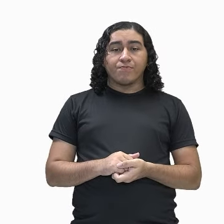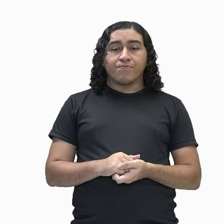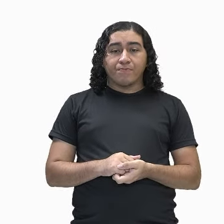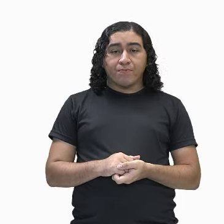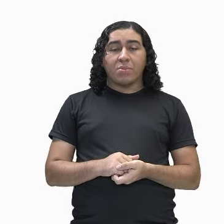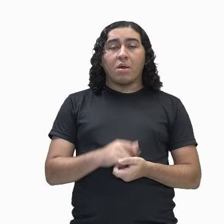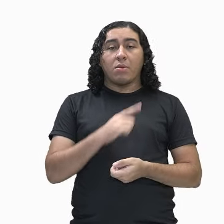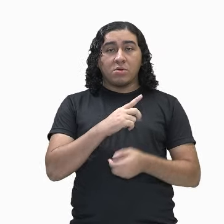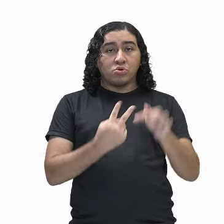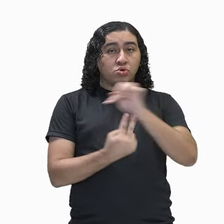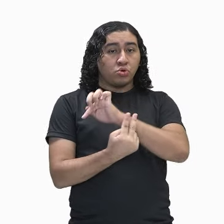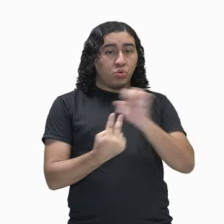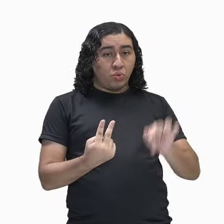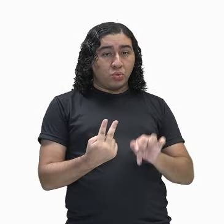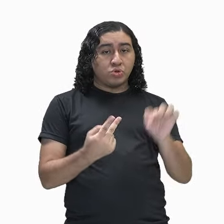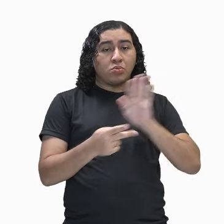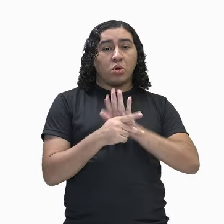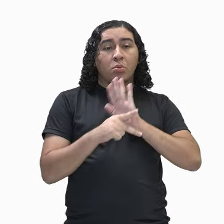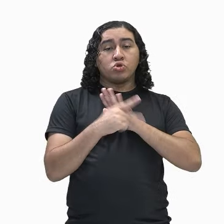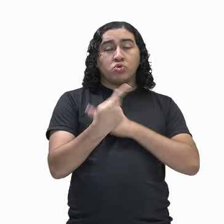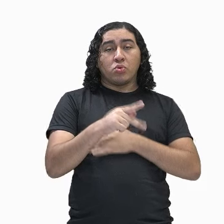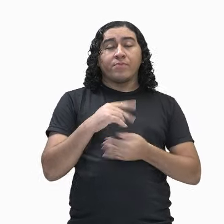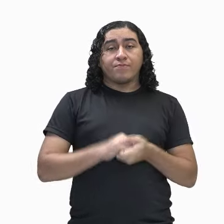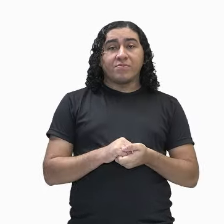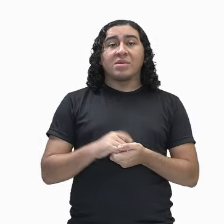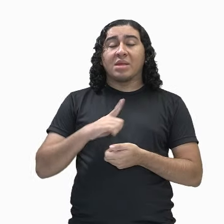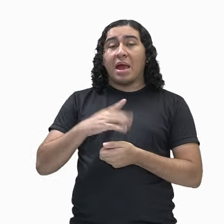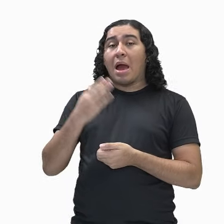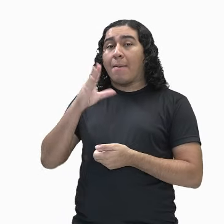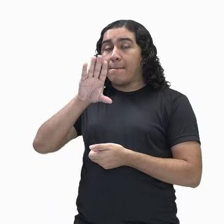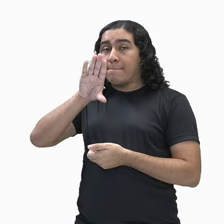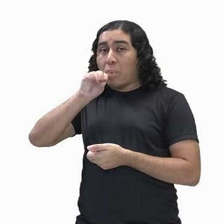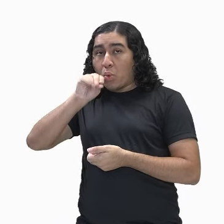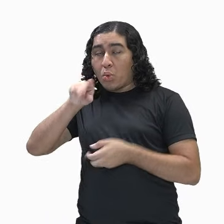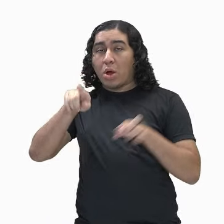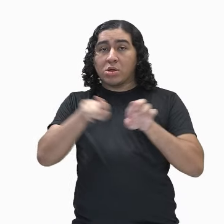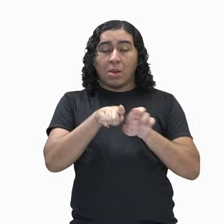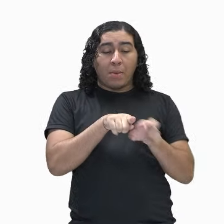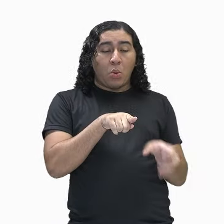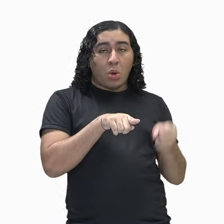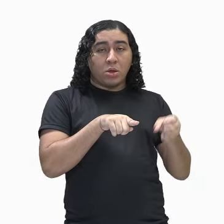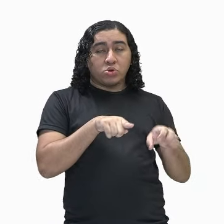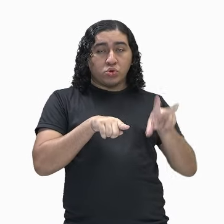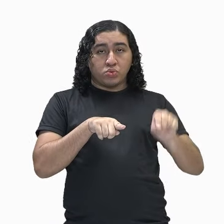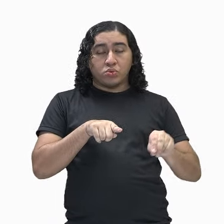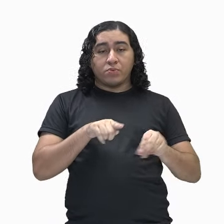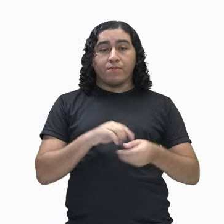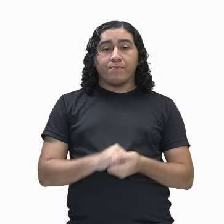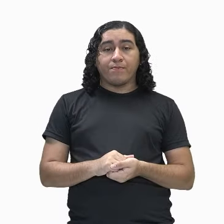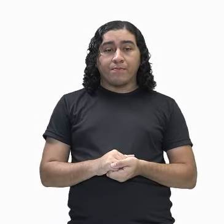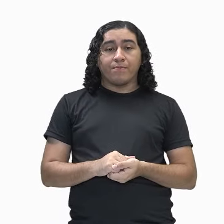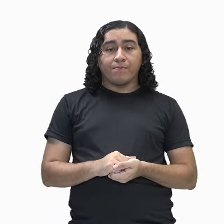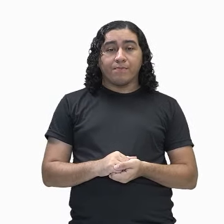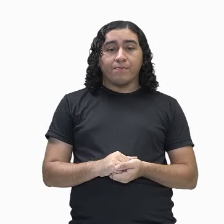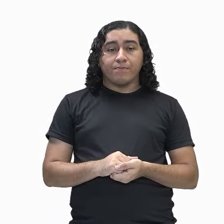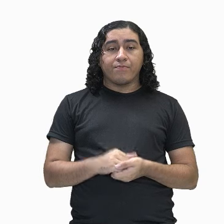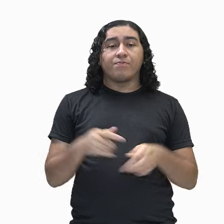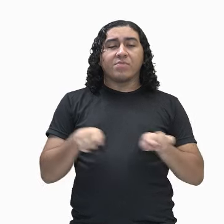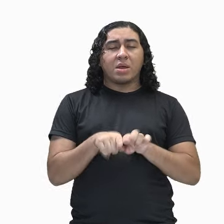duas cavidades nesse sistema, tem a boca e tem o ânus. E quanto ao hábito alimentar, a gente vai observar